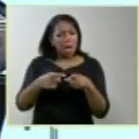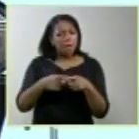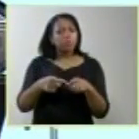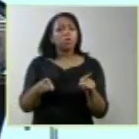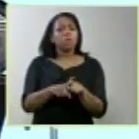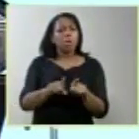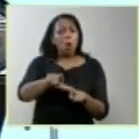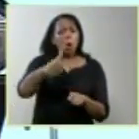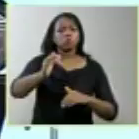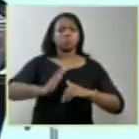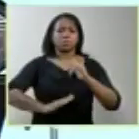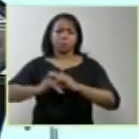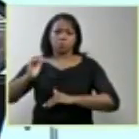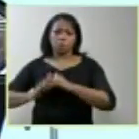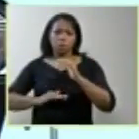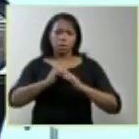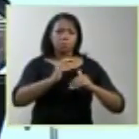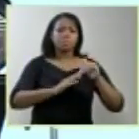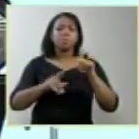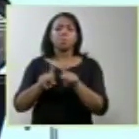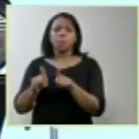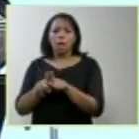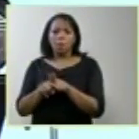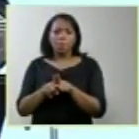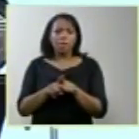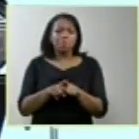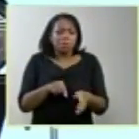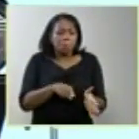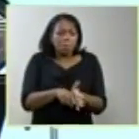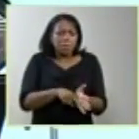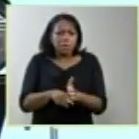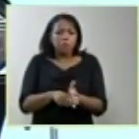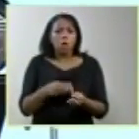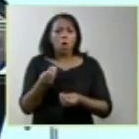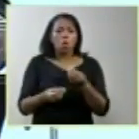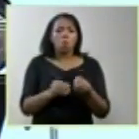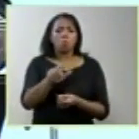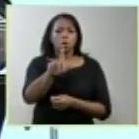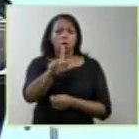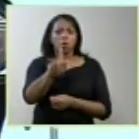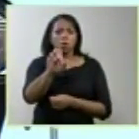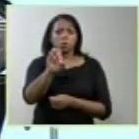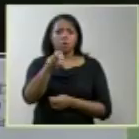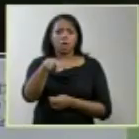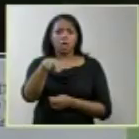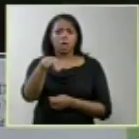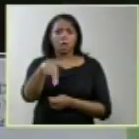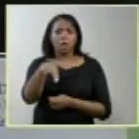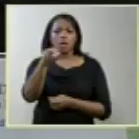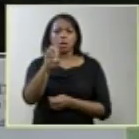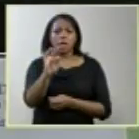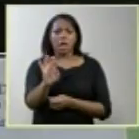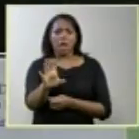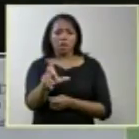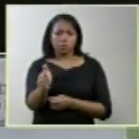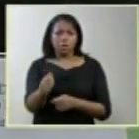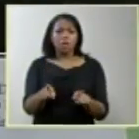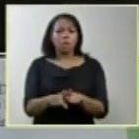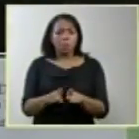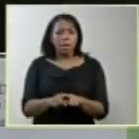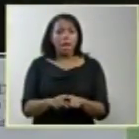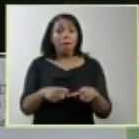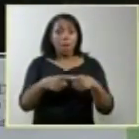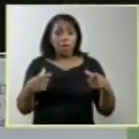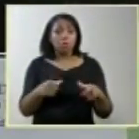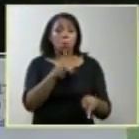outros profissionais da área de genética, e a enorme maioria deles são pesquisadores e professores universitários,